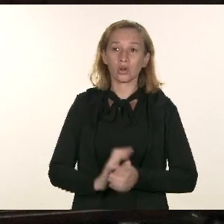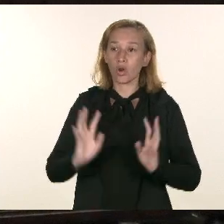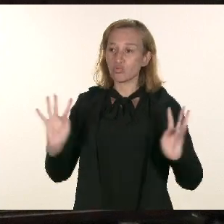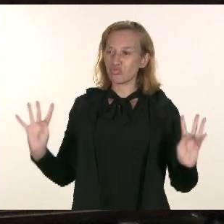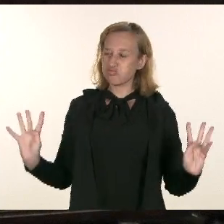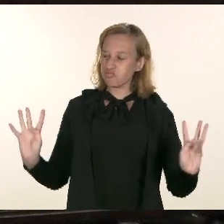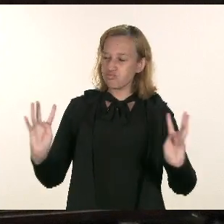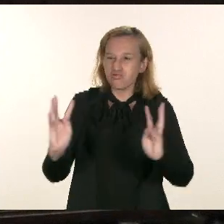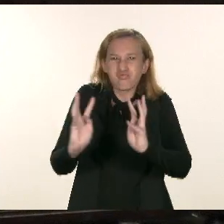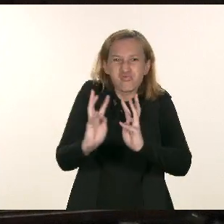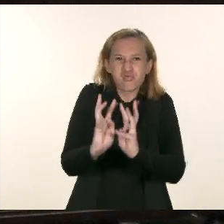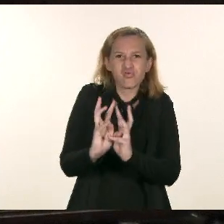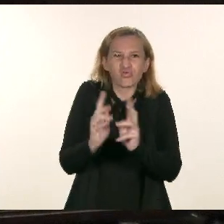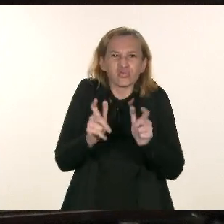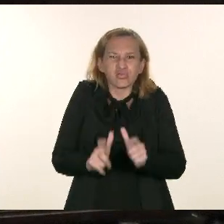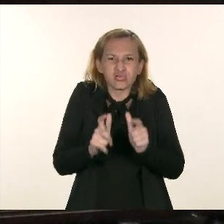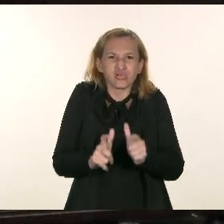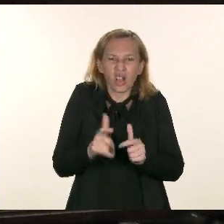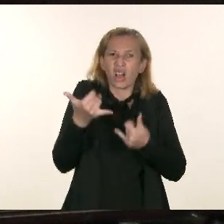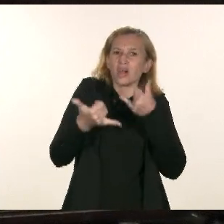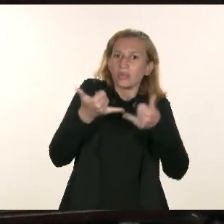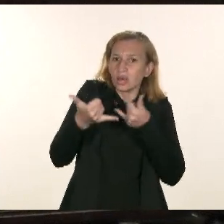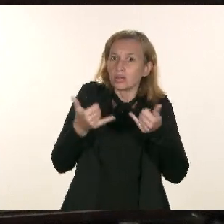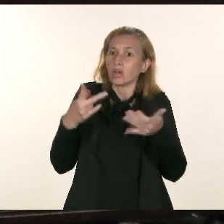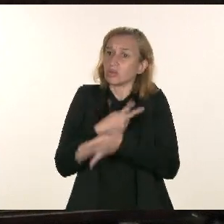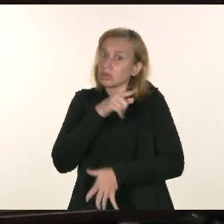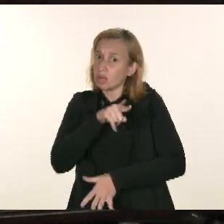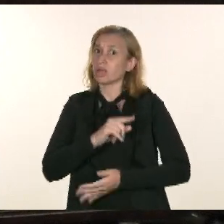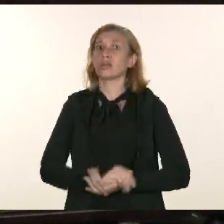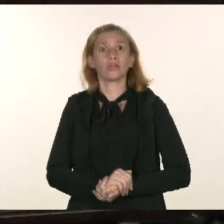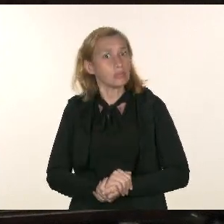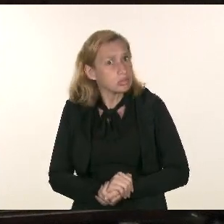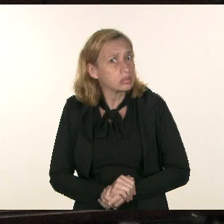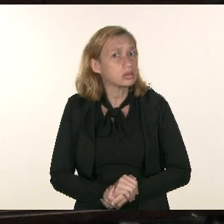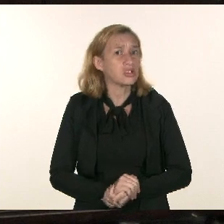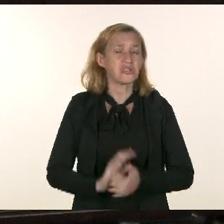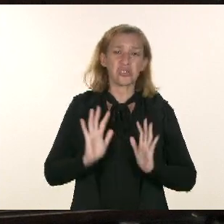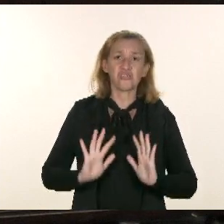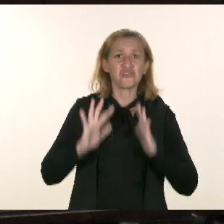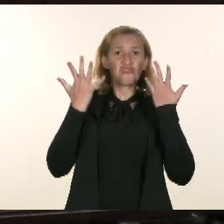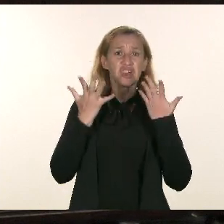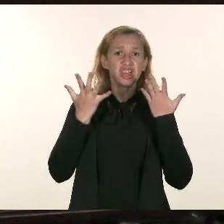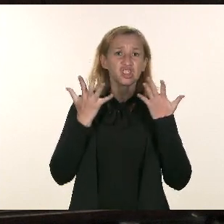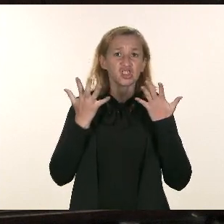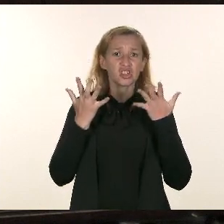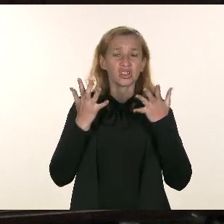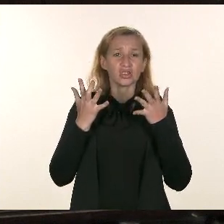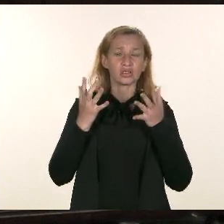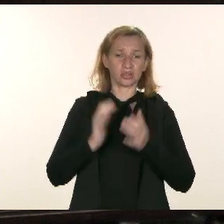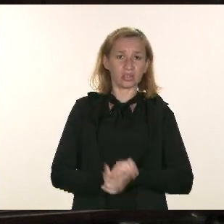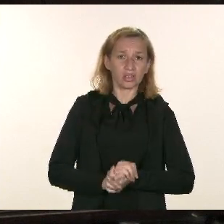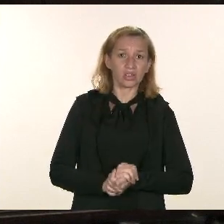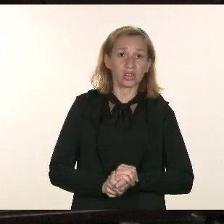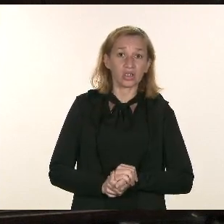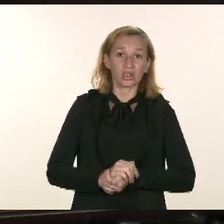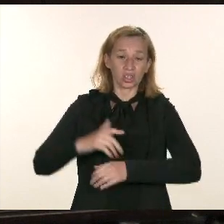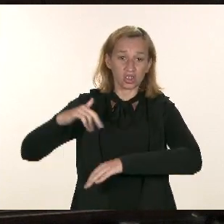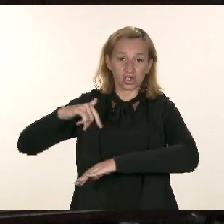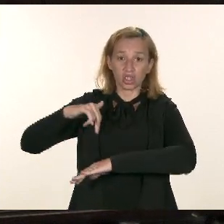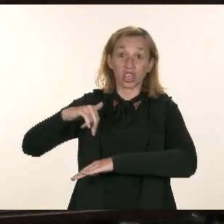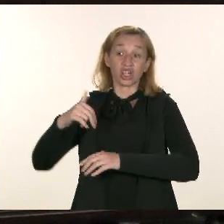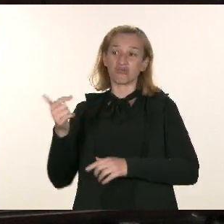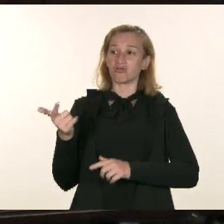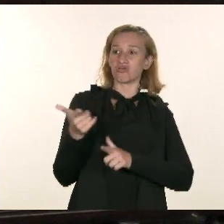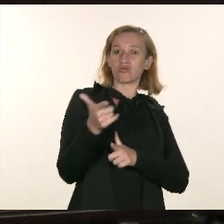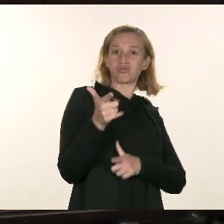aglomeração, brincadeira para o que aconteceu ali, promovendo uma festa em céu aberto com um desfile de armas de